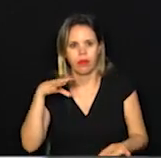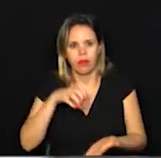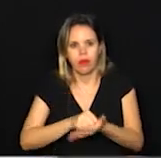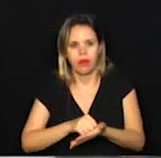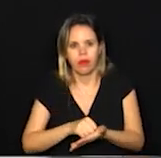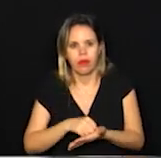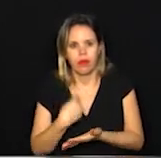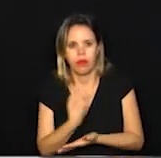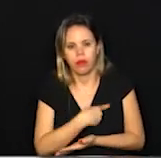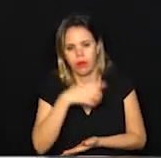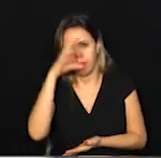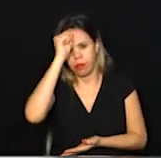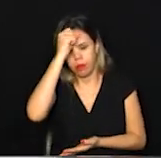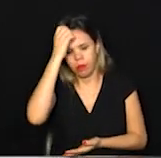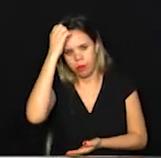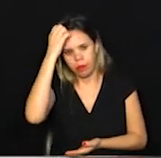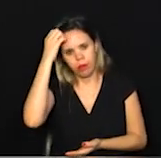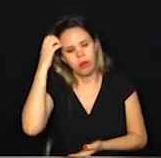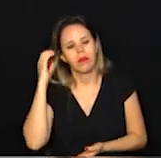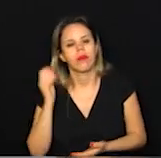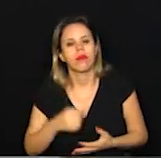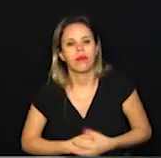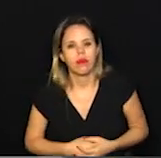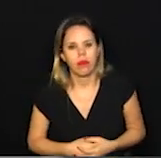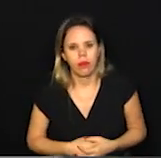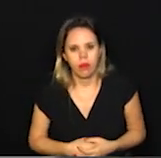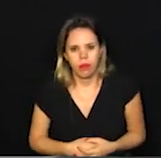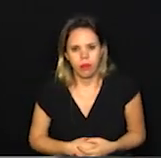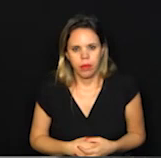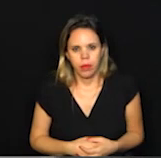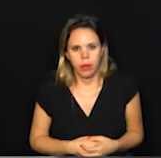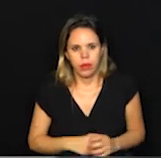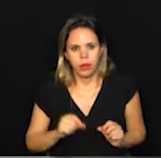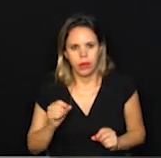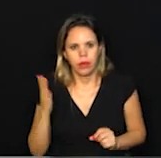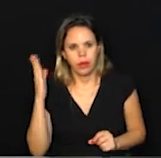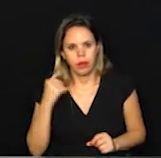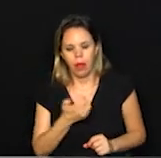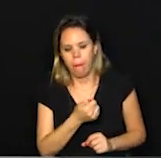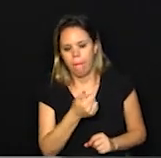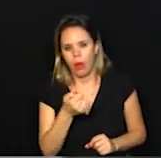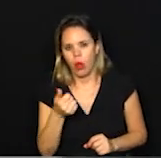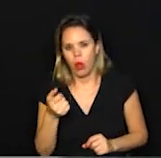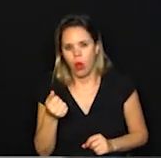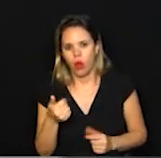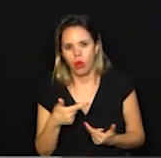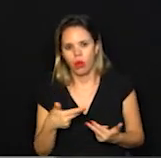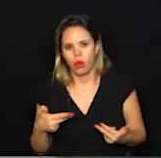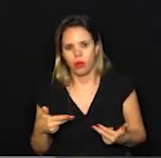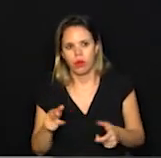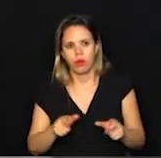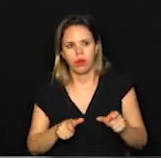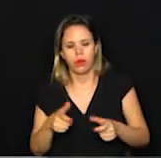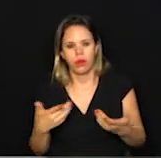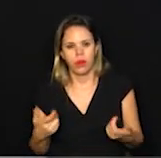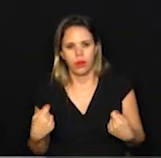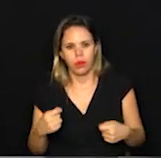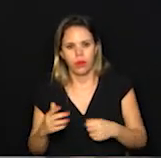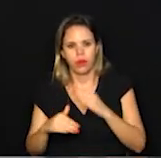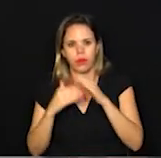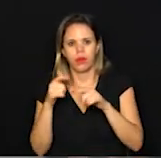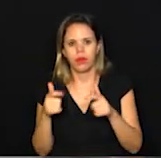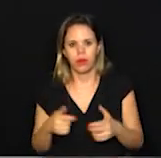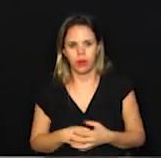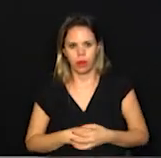que nós aprendemos nesse processo? Aprendemos que sabemos pouco sobre os pobres. Precisamos